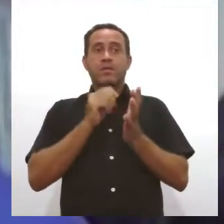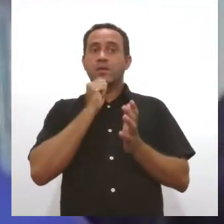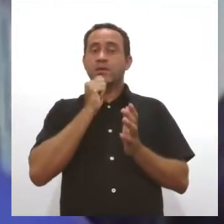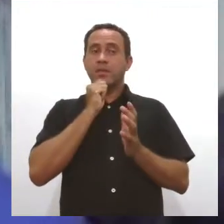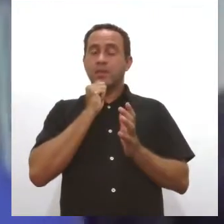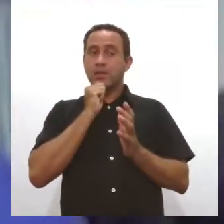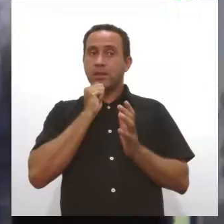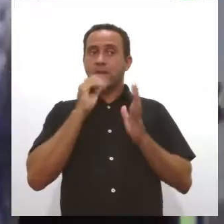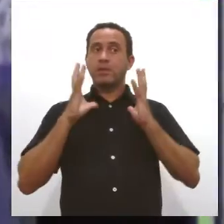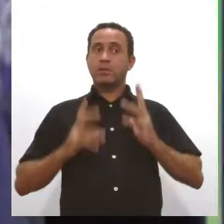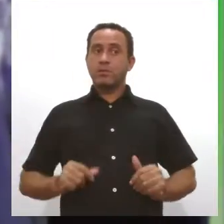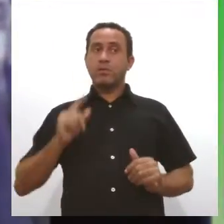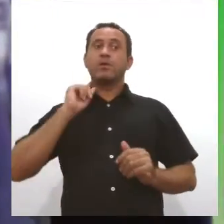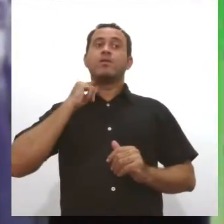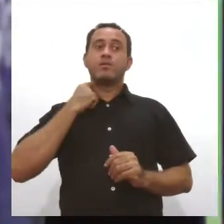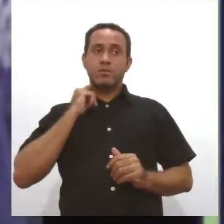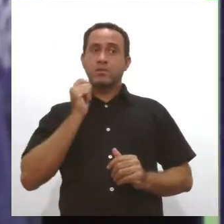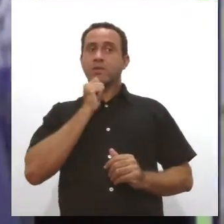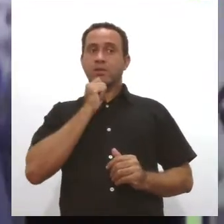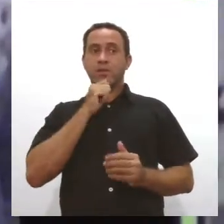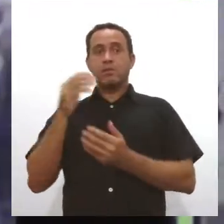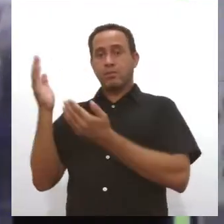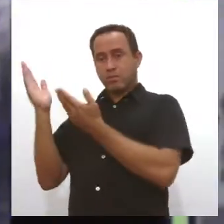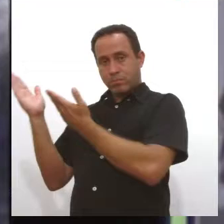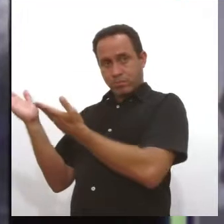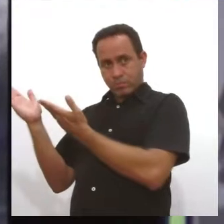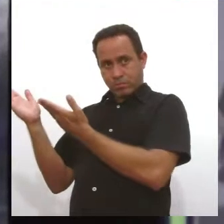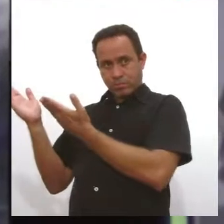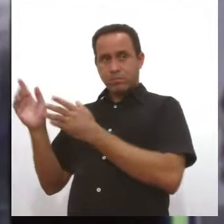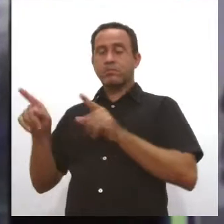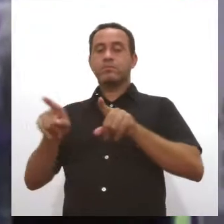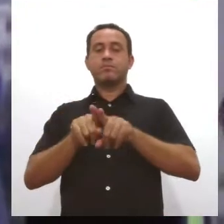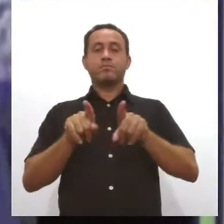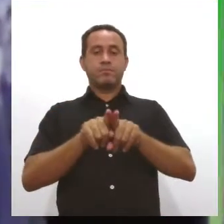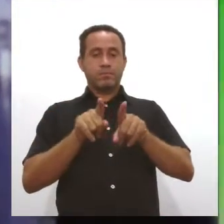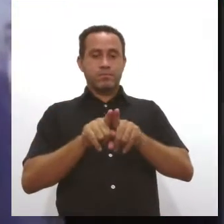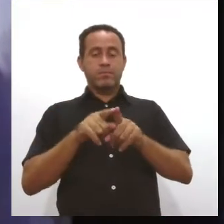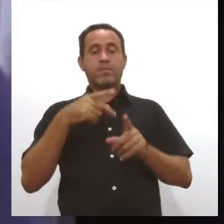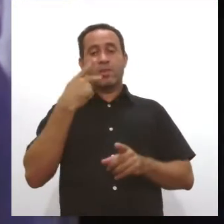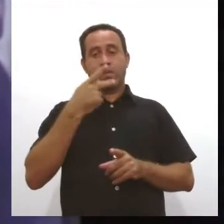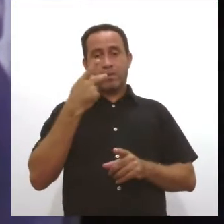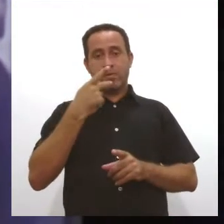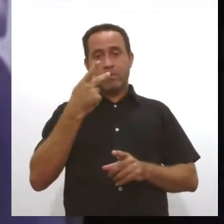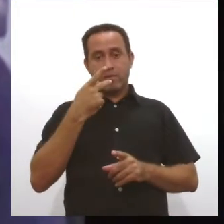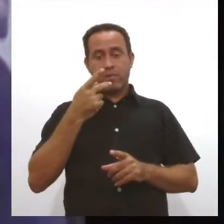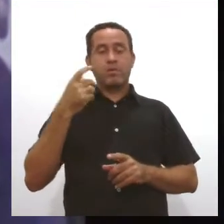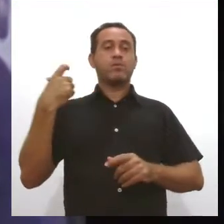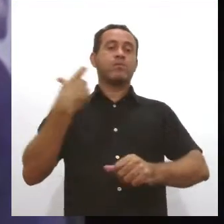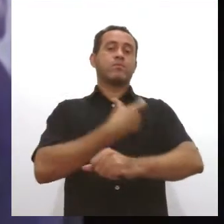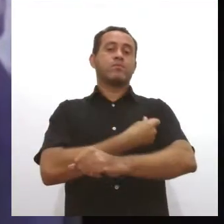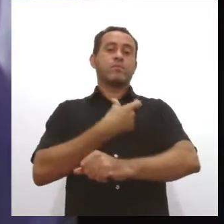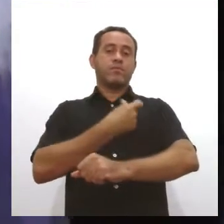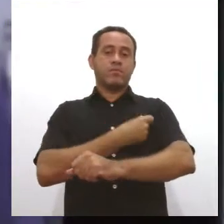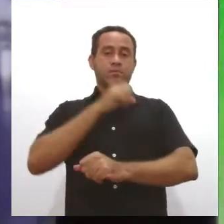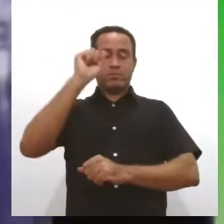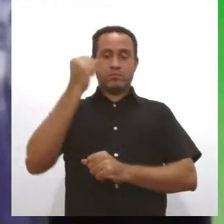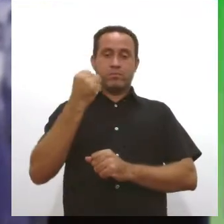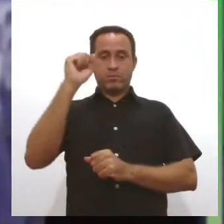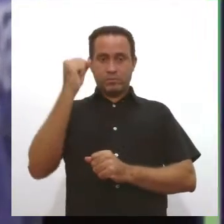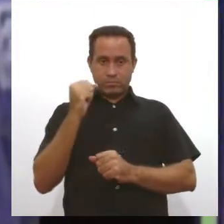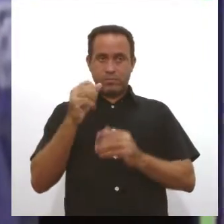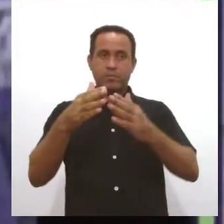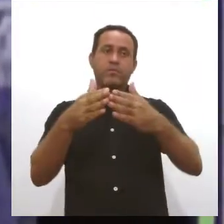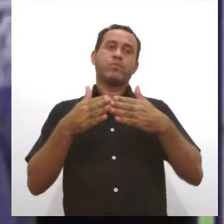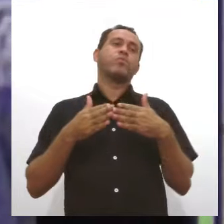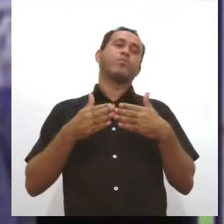das escolas. A deputada Gorete Reis, PSD, comentou mais uma vez sobre a questão da vacinação em Sergipe. Ela fez um